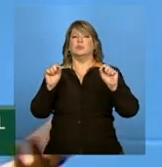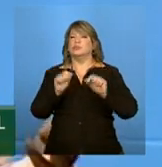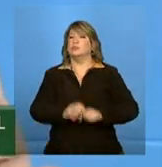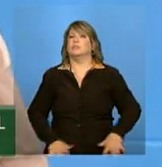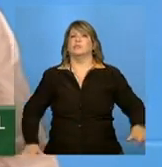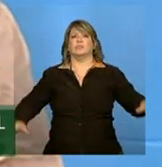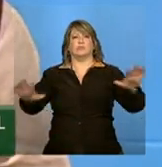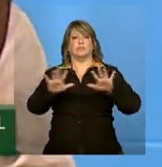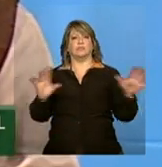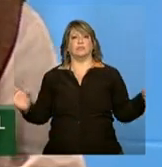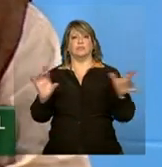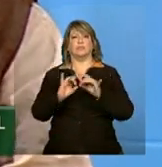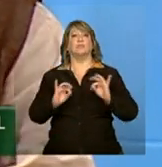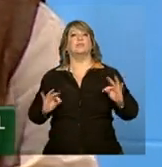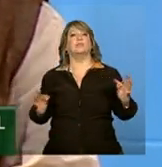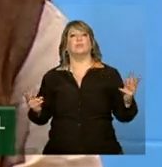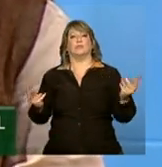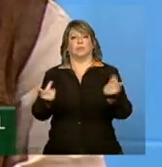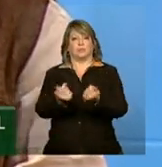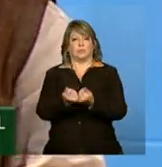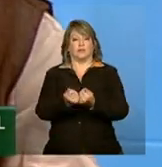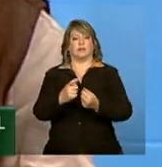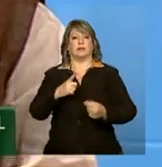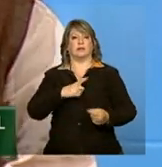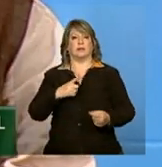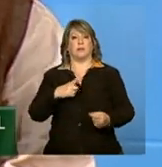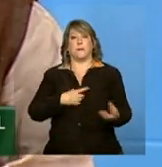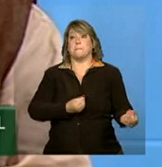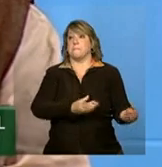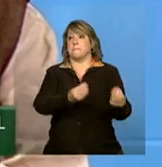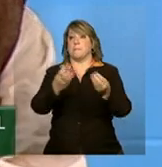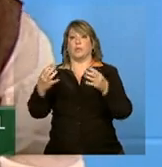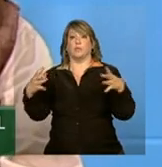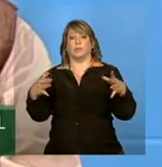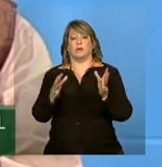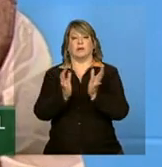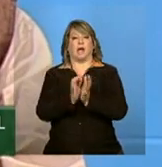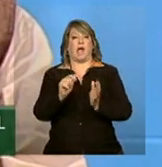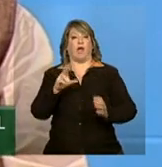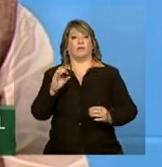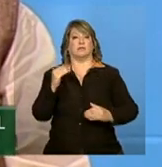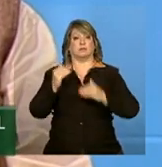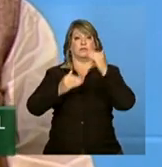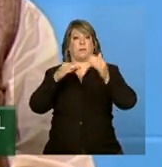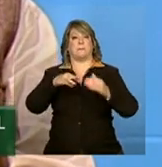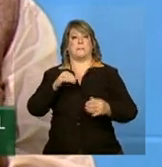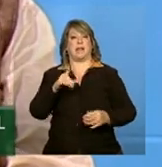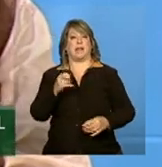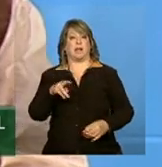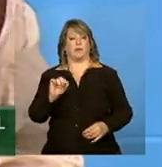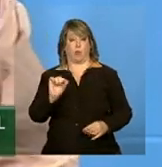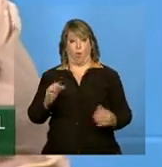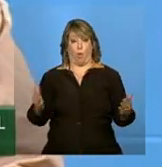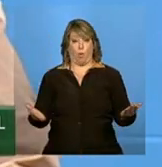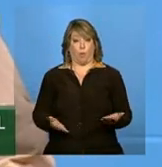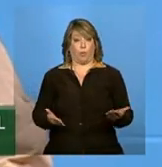e intrínseco à consecução de grande parte dos objetivos de desenvolvimento do milênio. Hoje em